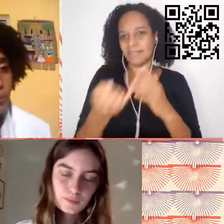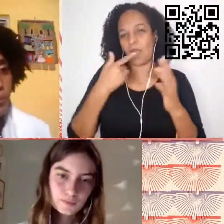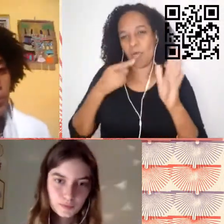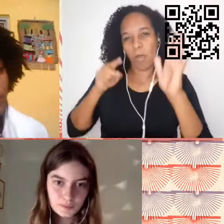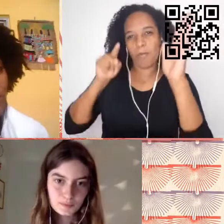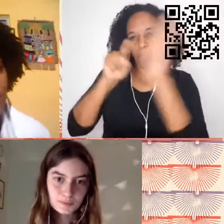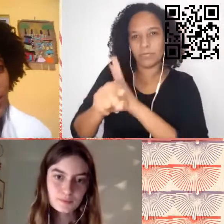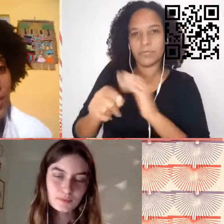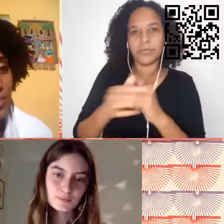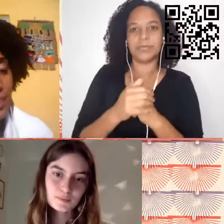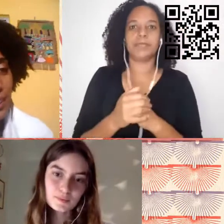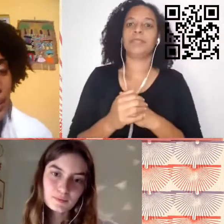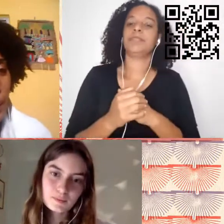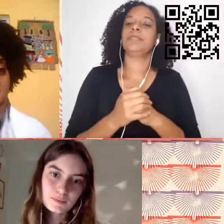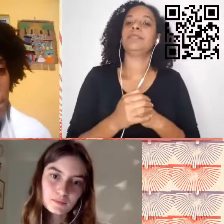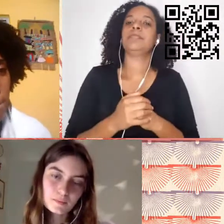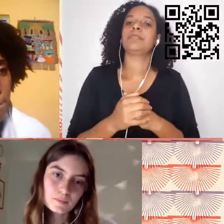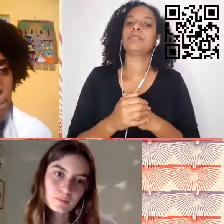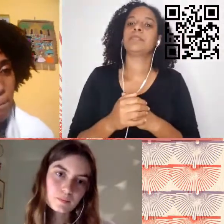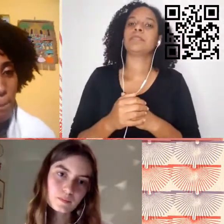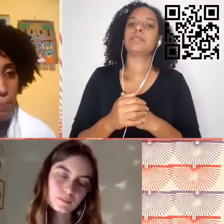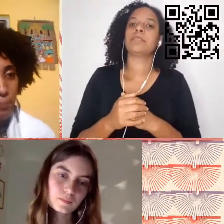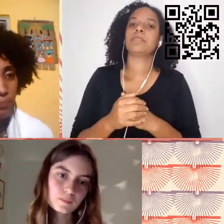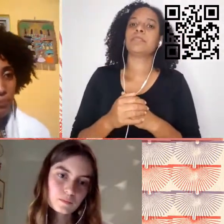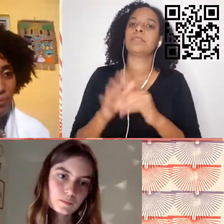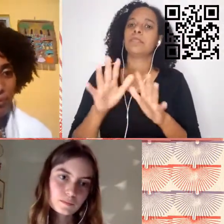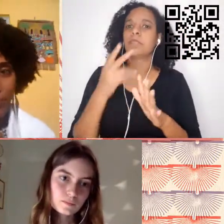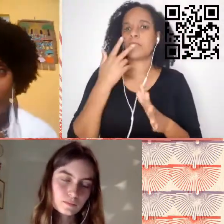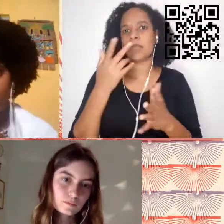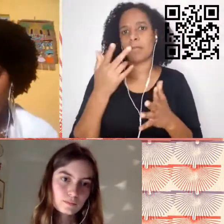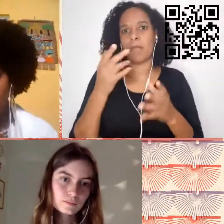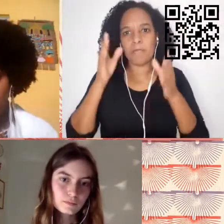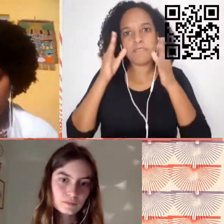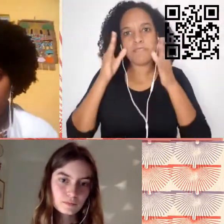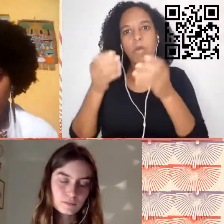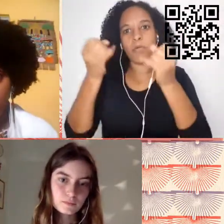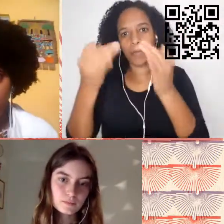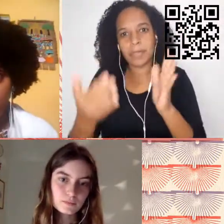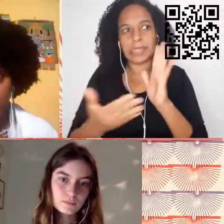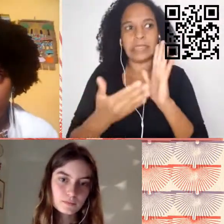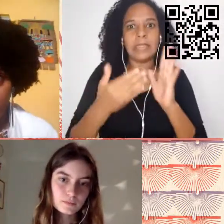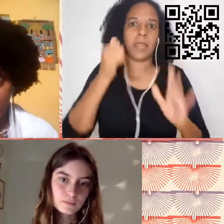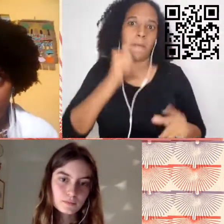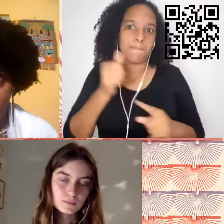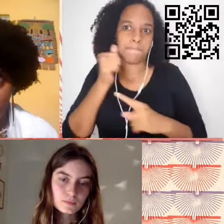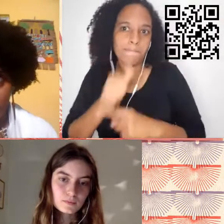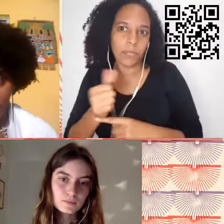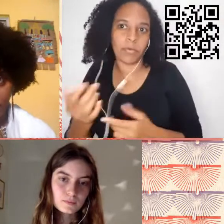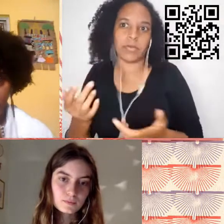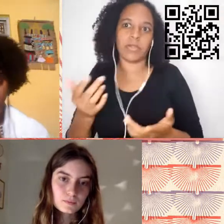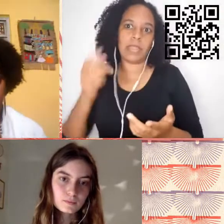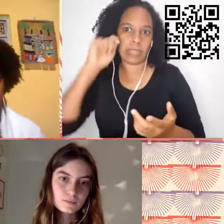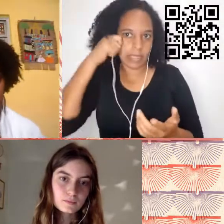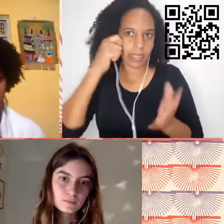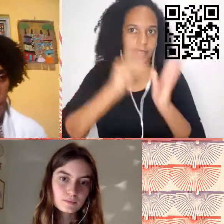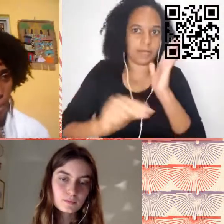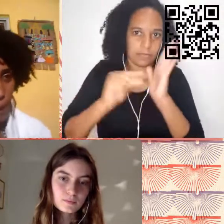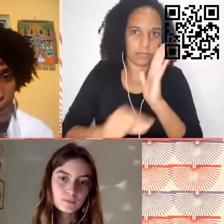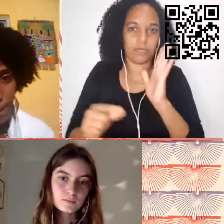a Ju, que embora o foco esteja na discussão, a questão da mulher negra escritora,